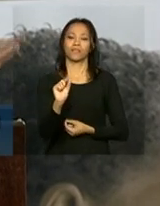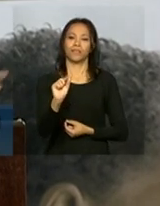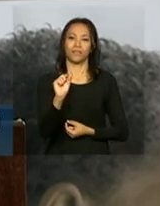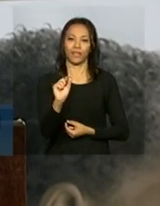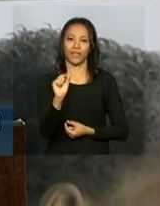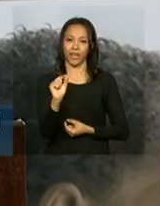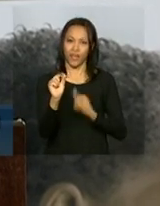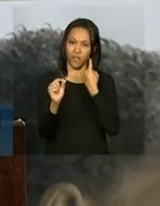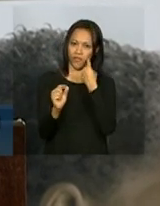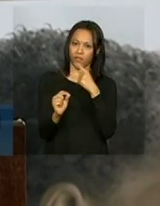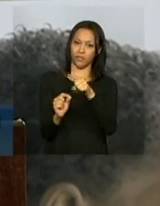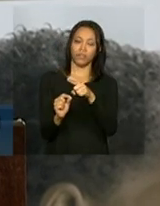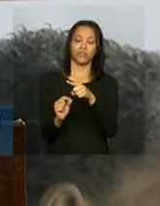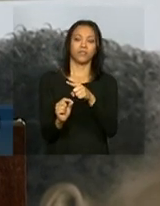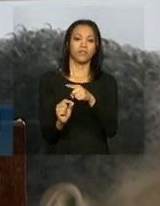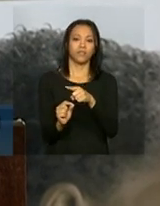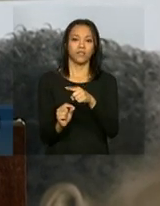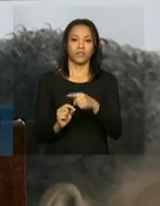os brasileiros